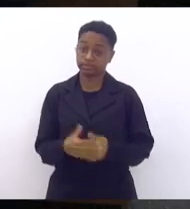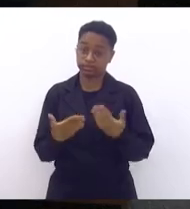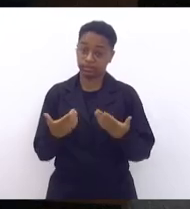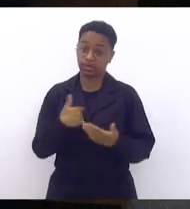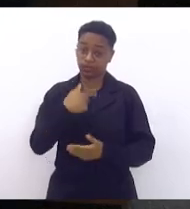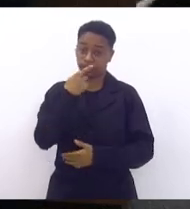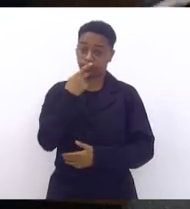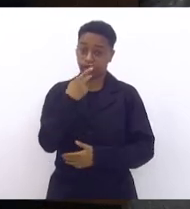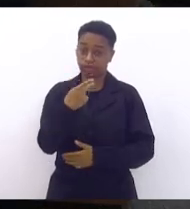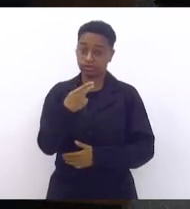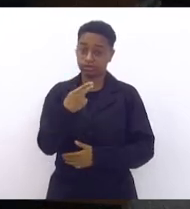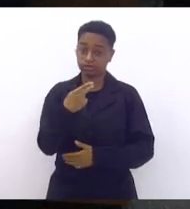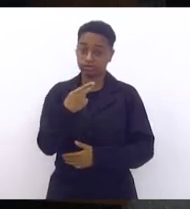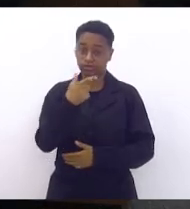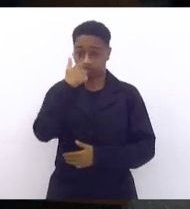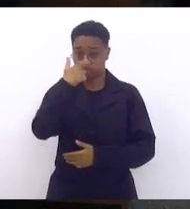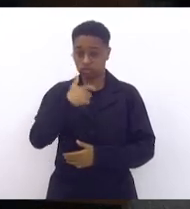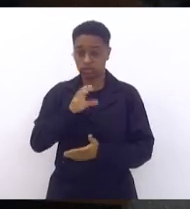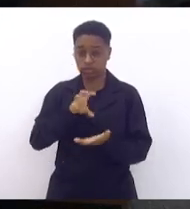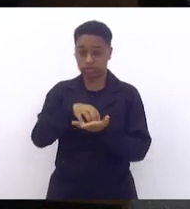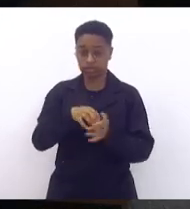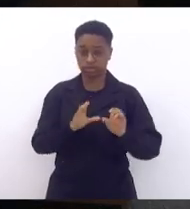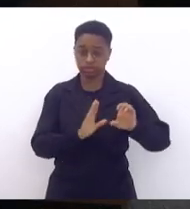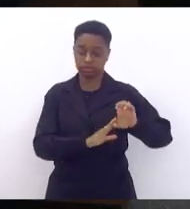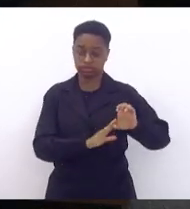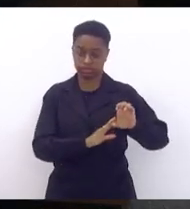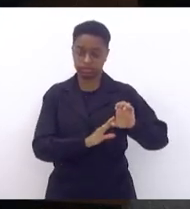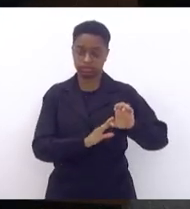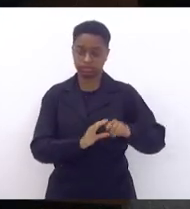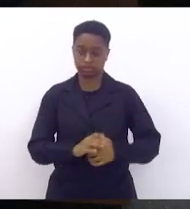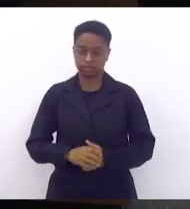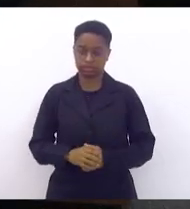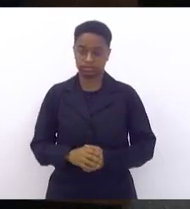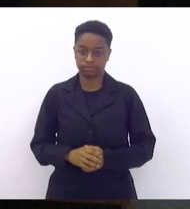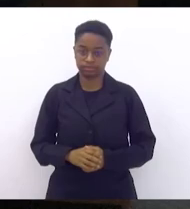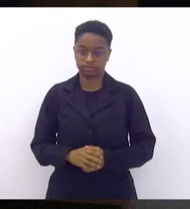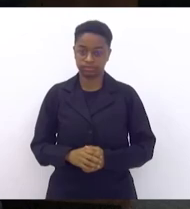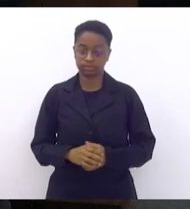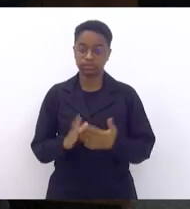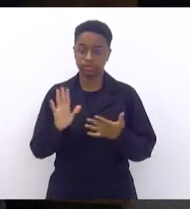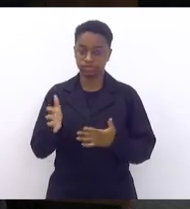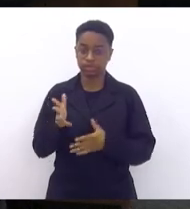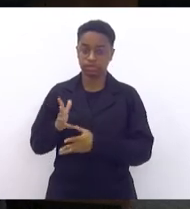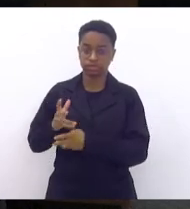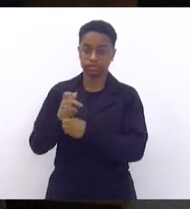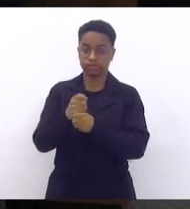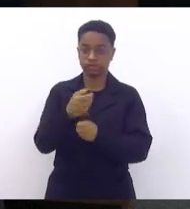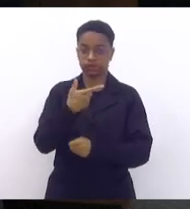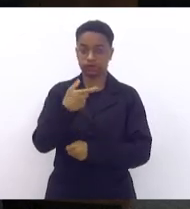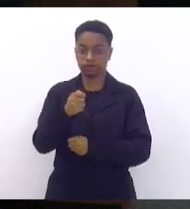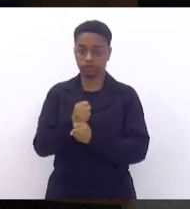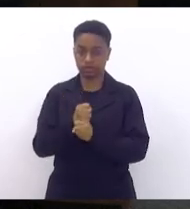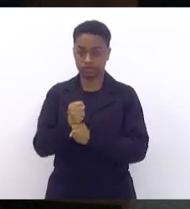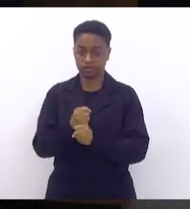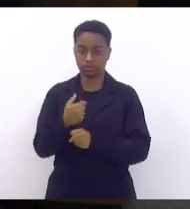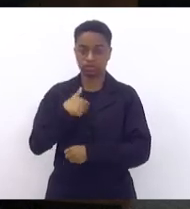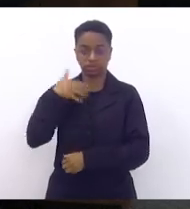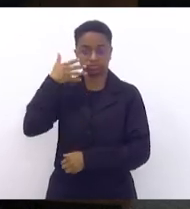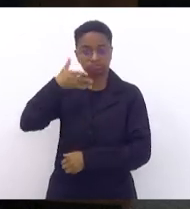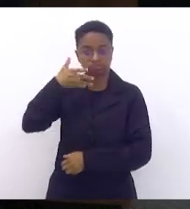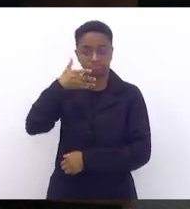um parlamentar de centro-esquerda. Há 20 anos que eu faço um discurso